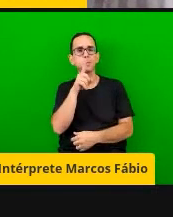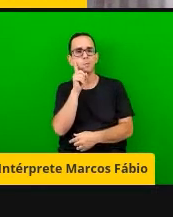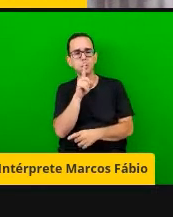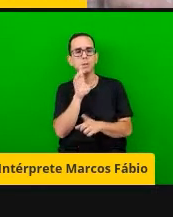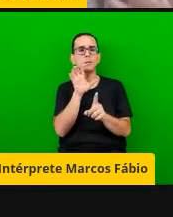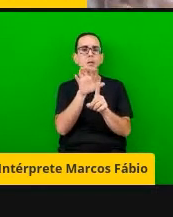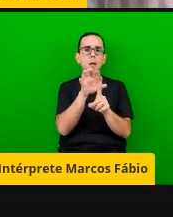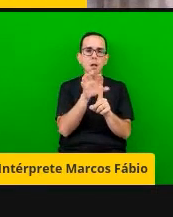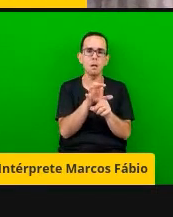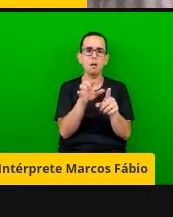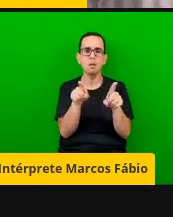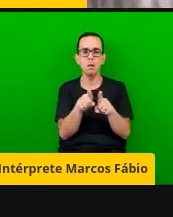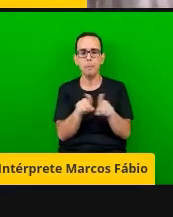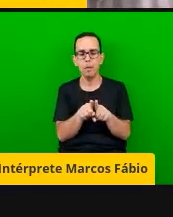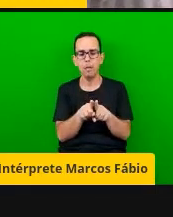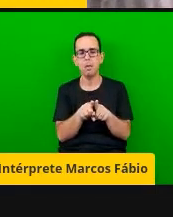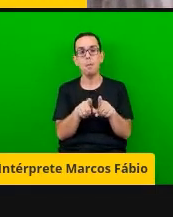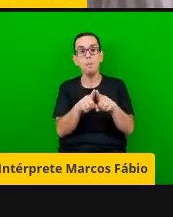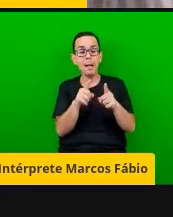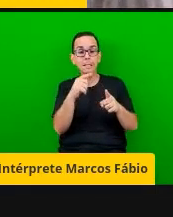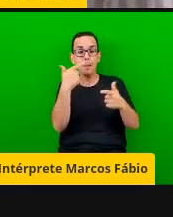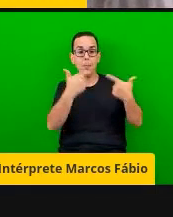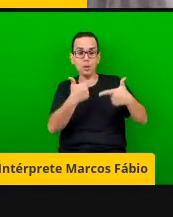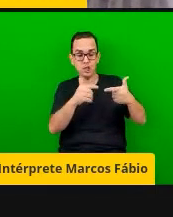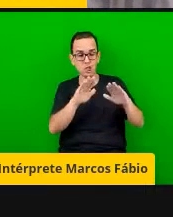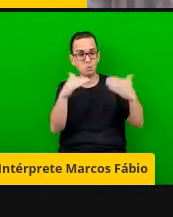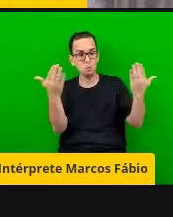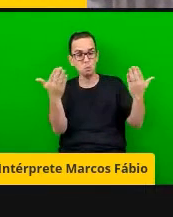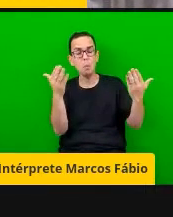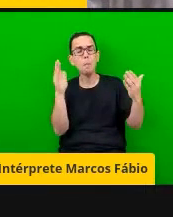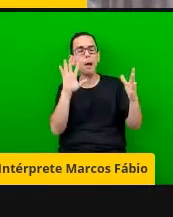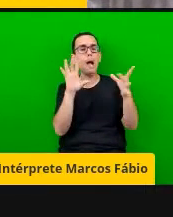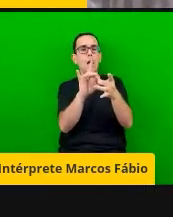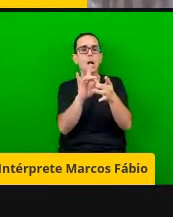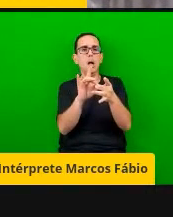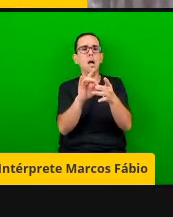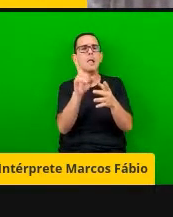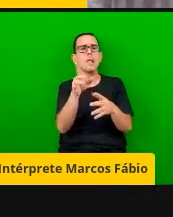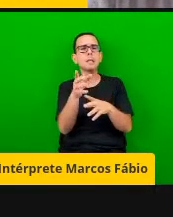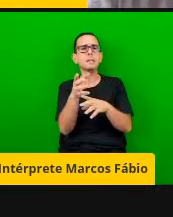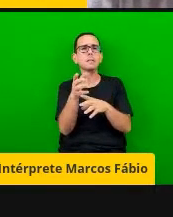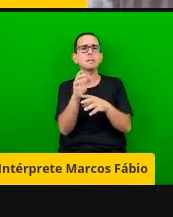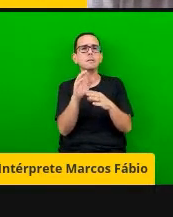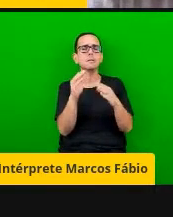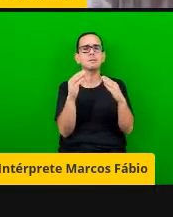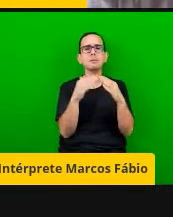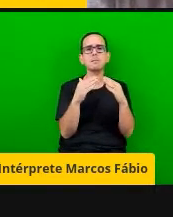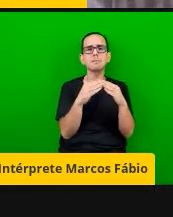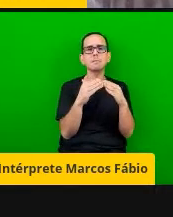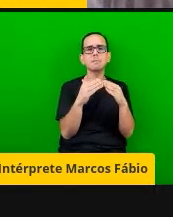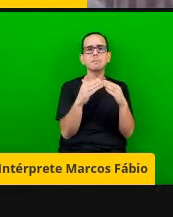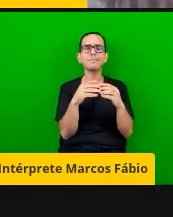nesse período, mas a sua política externa estava muito mais associada a essas instituições multilaterais,